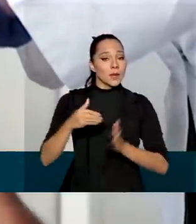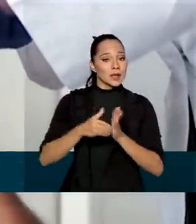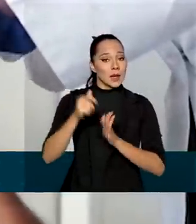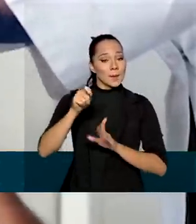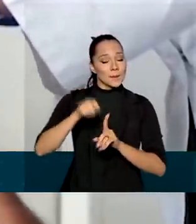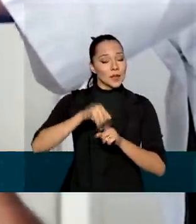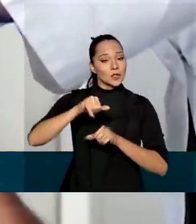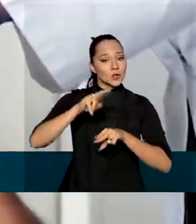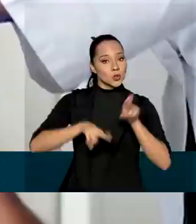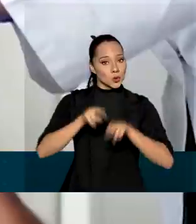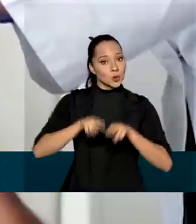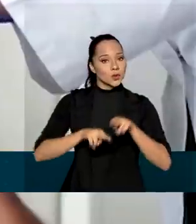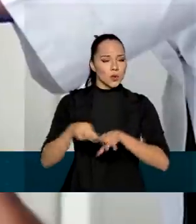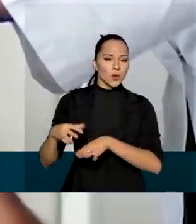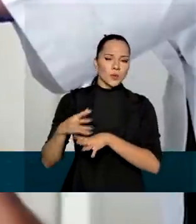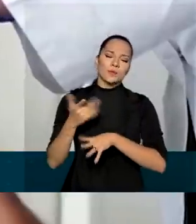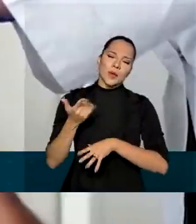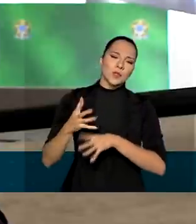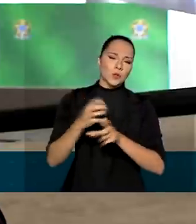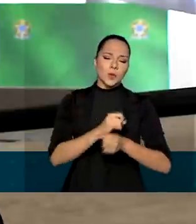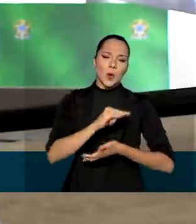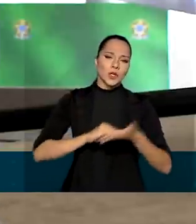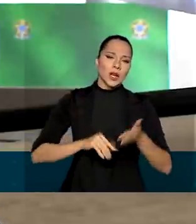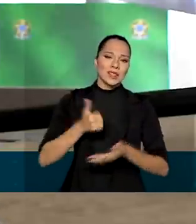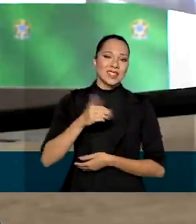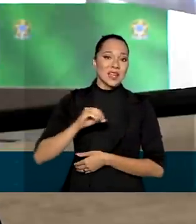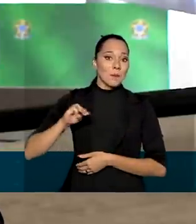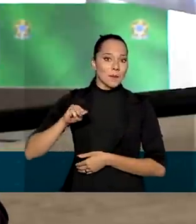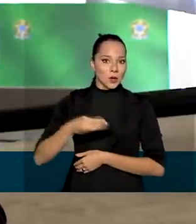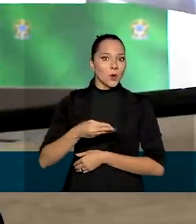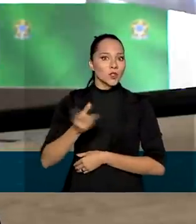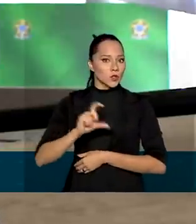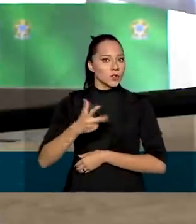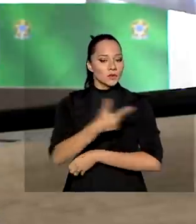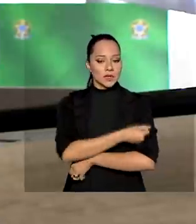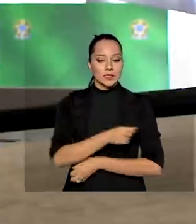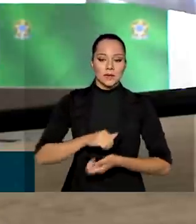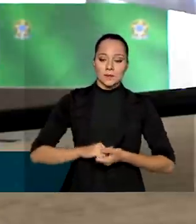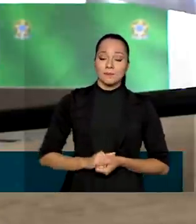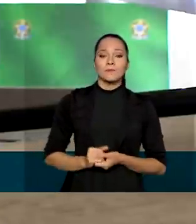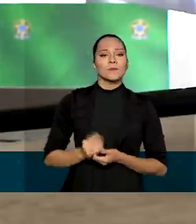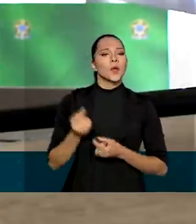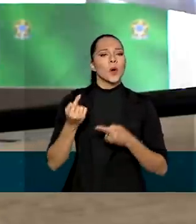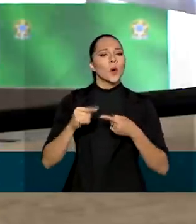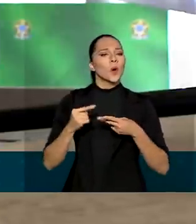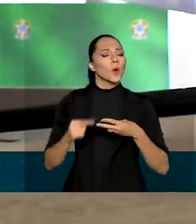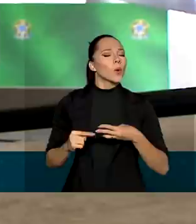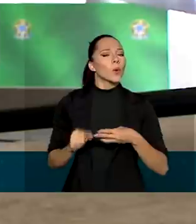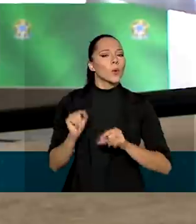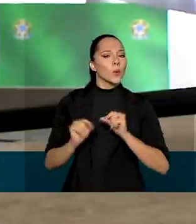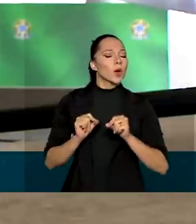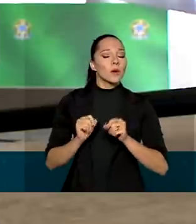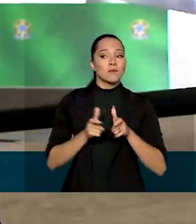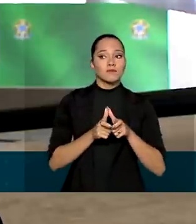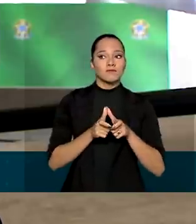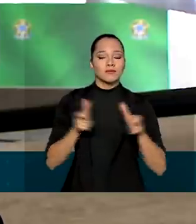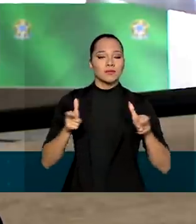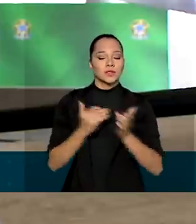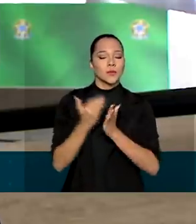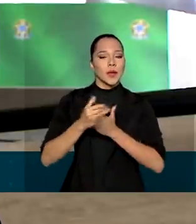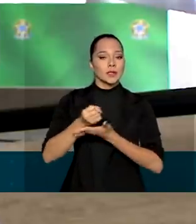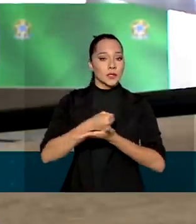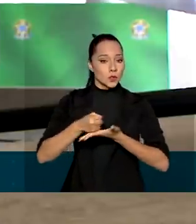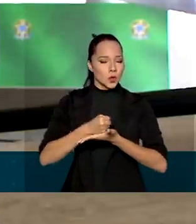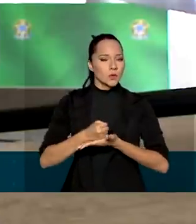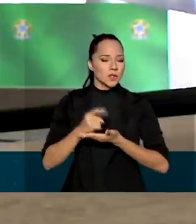total de 100 milhões contratadas até o final do ano Outro ponto discutido pelo comitê forma estratégias para ampliar a oferta de